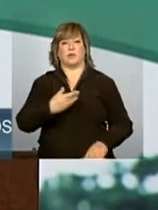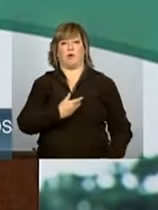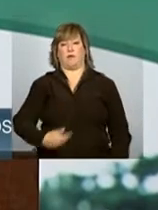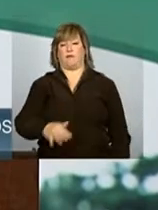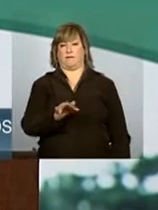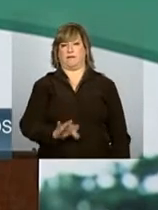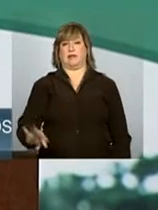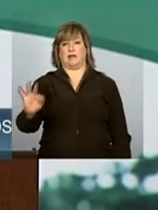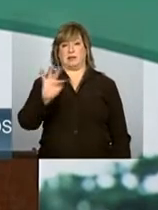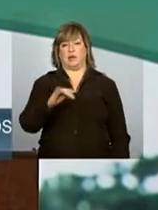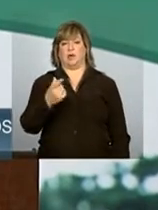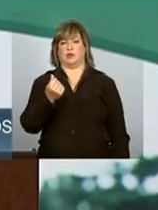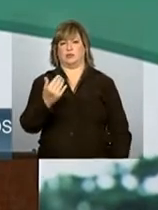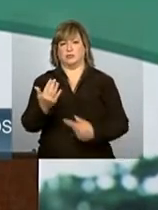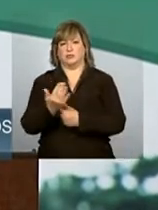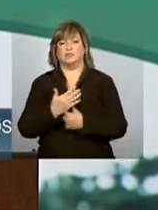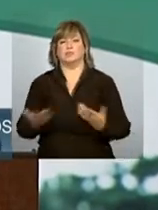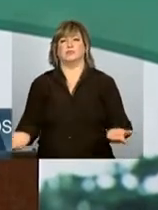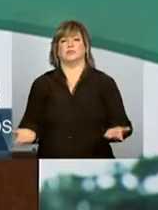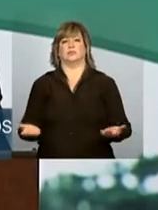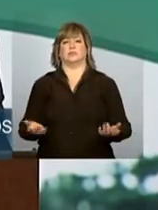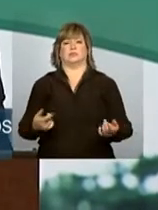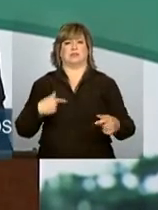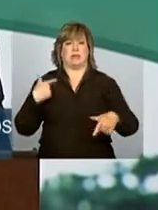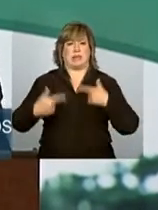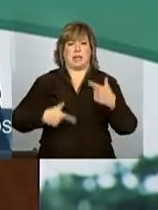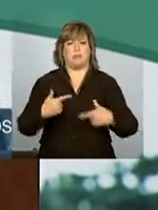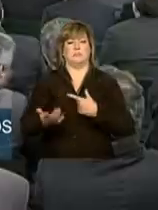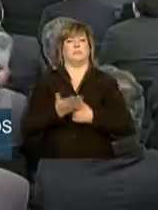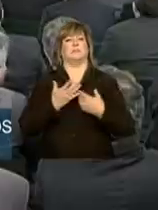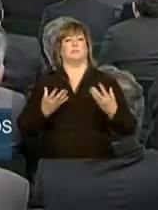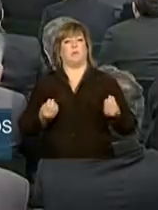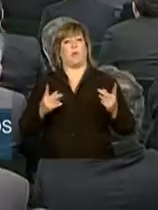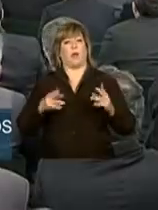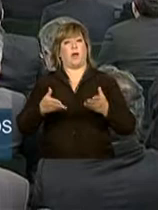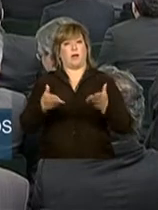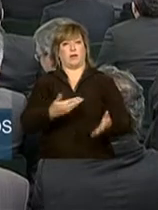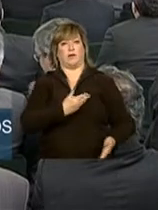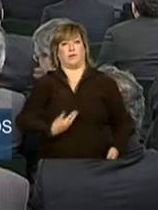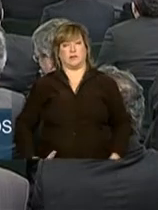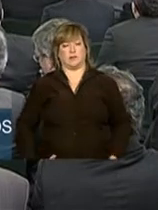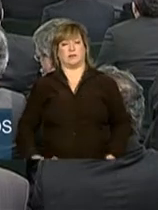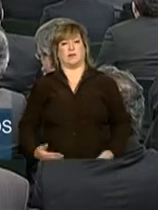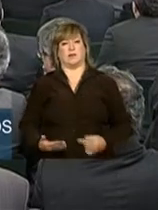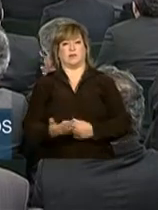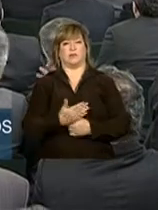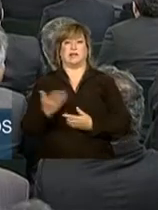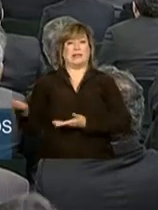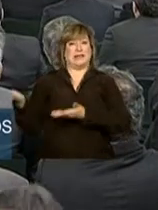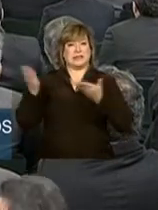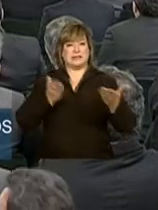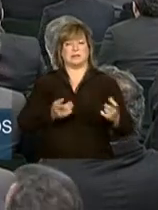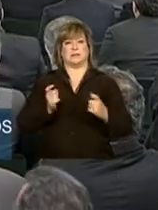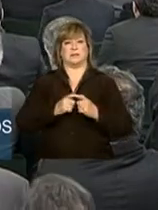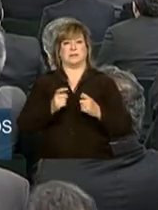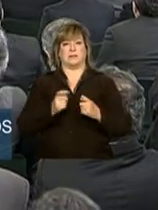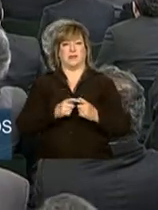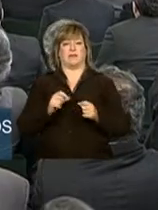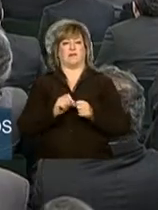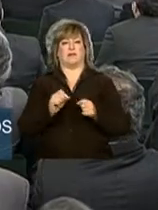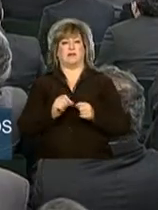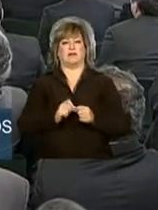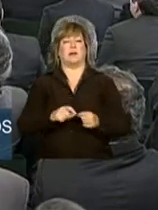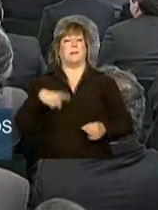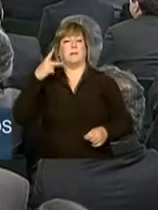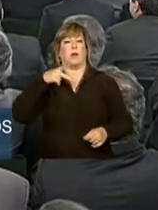seja em recursos, seja em atitudes, como esse governo estimula. Tipo trazer médicos ou dinamizar políticas públicas